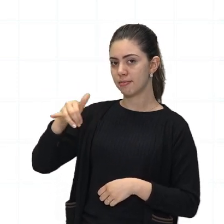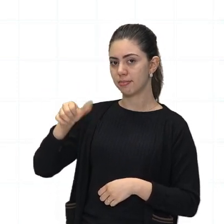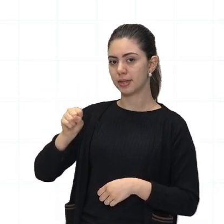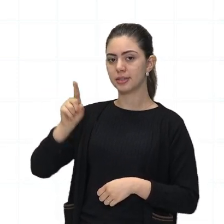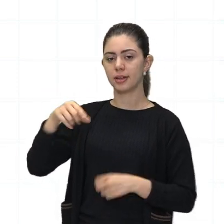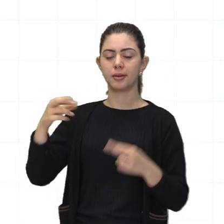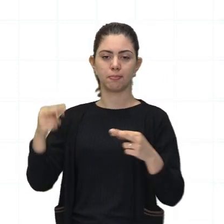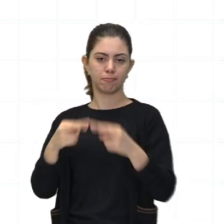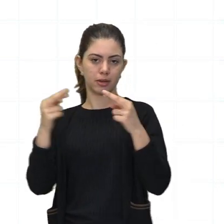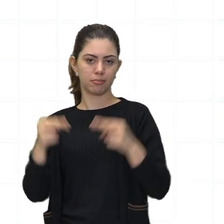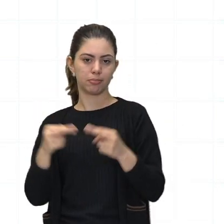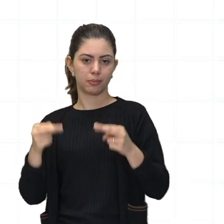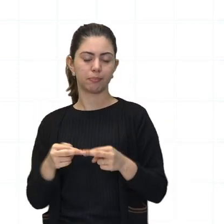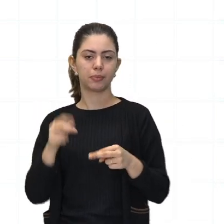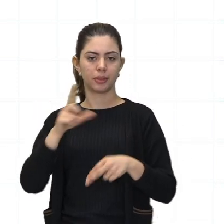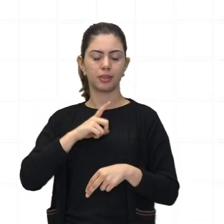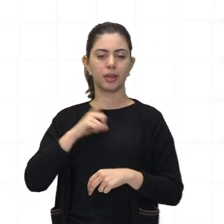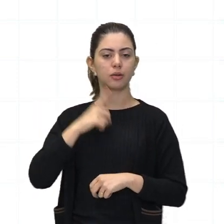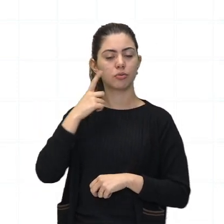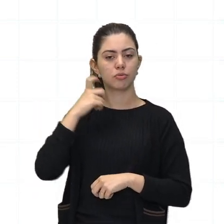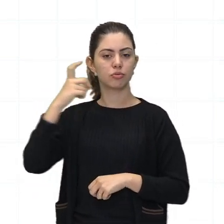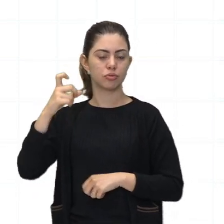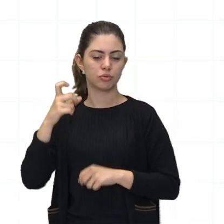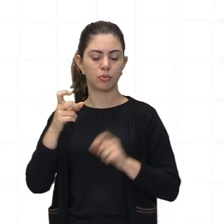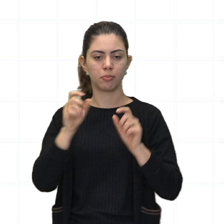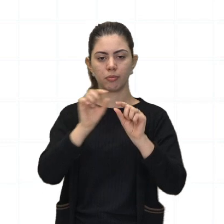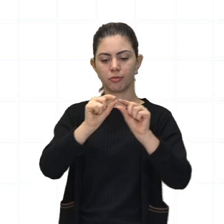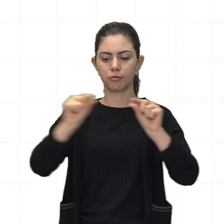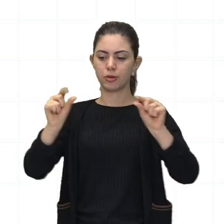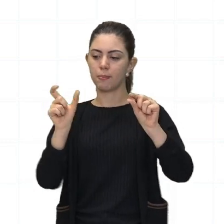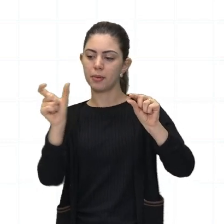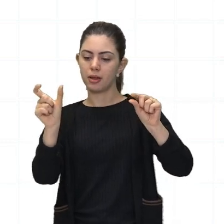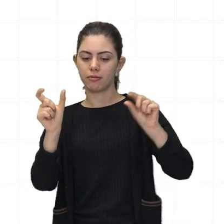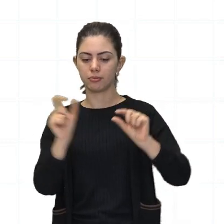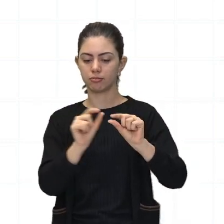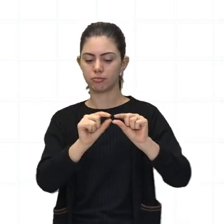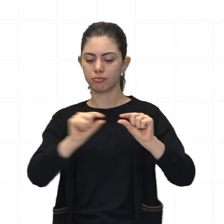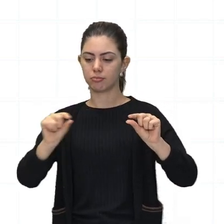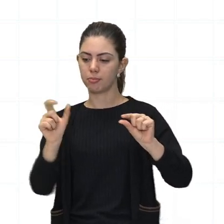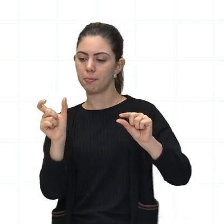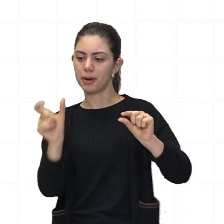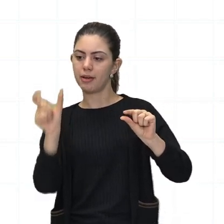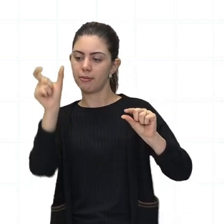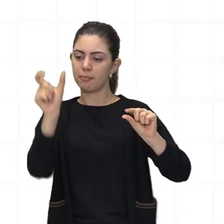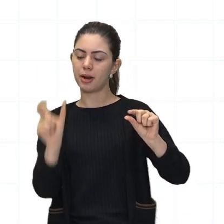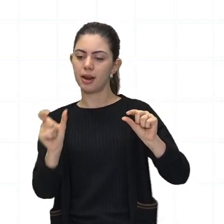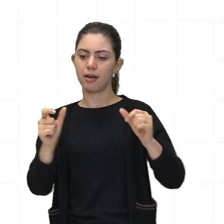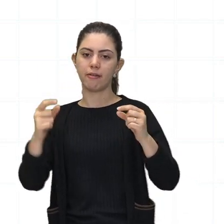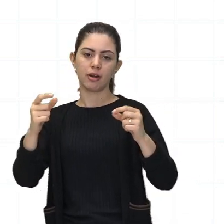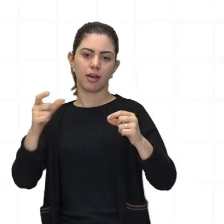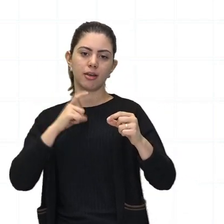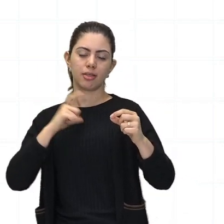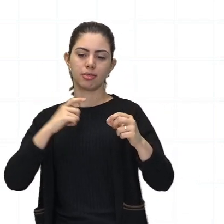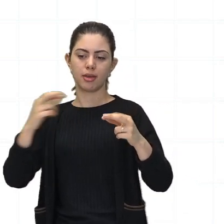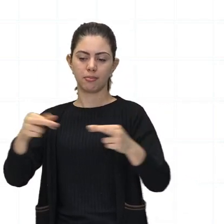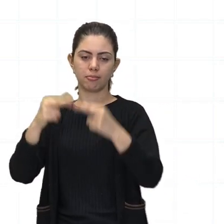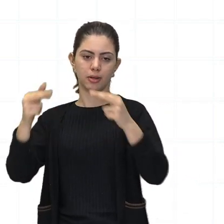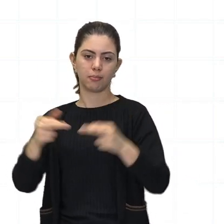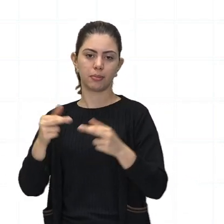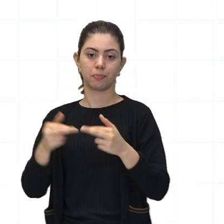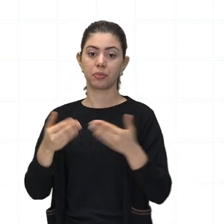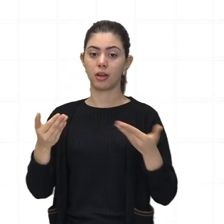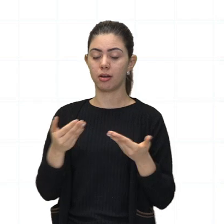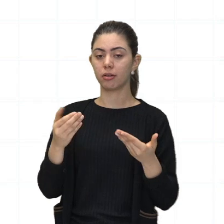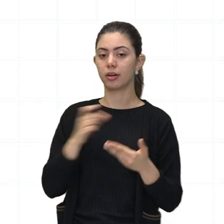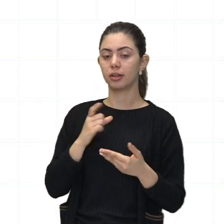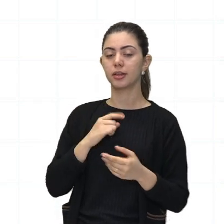essas repetições de sons no final dos versos. E as rimas podem seguir vários padrões. A gente colocou aí A, B, B, para você saber qual verso